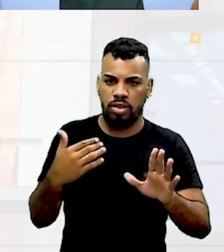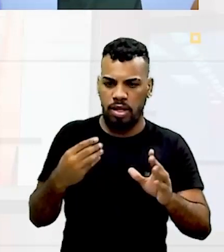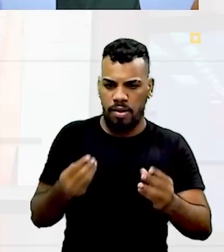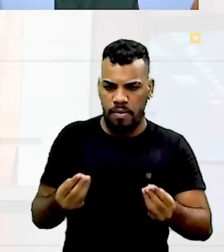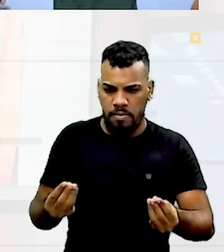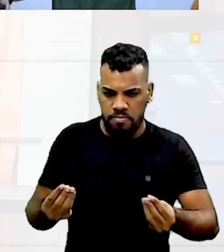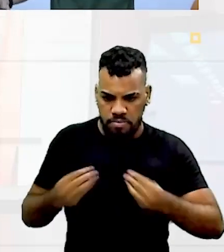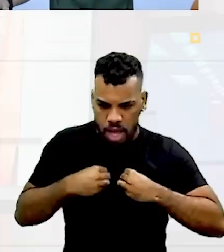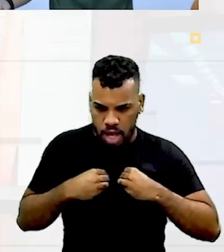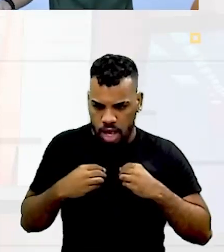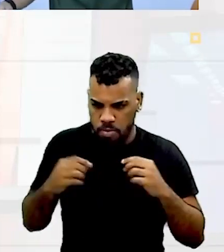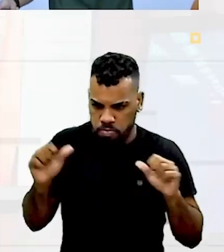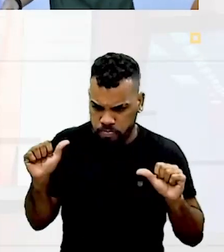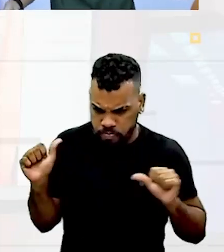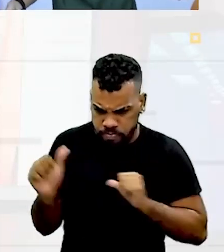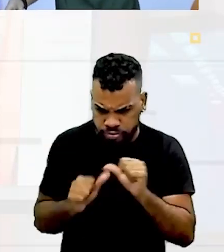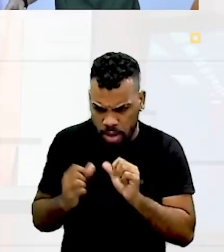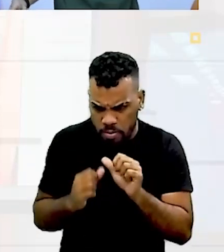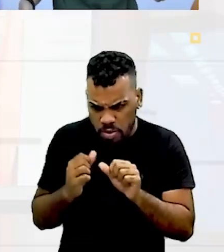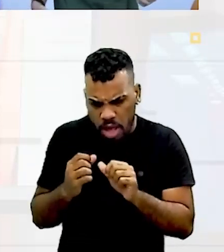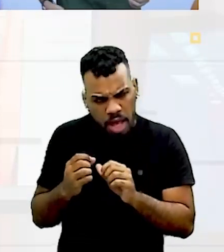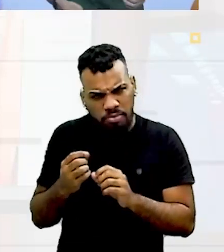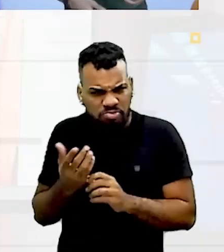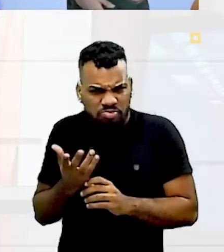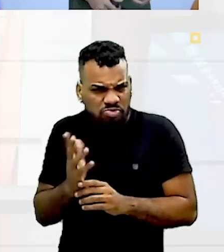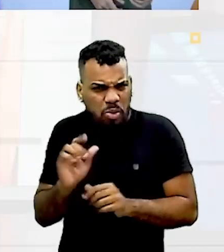impactar muito a sua animação.